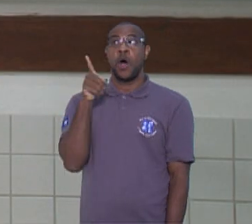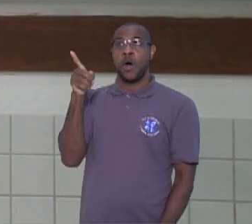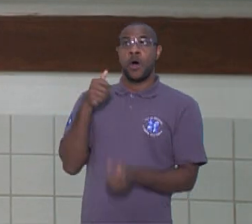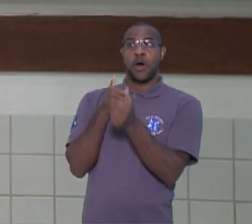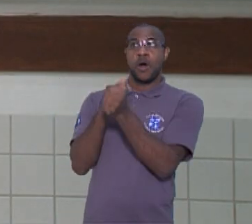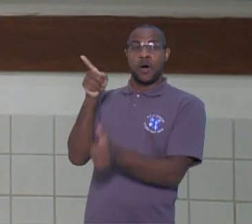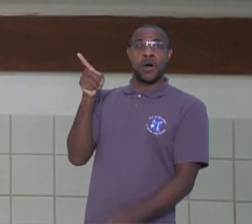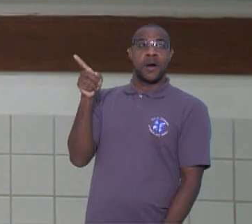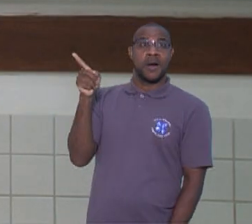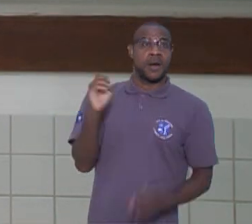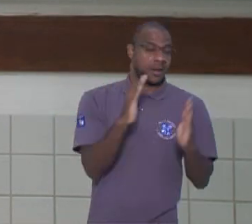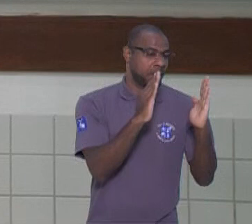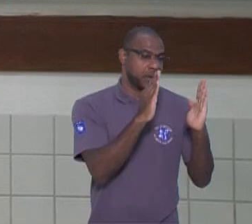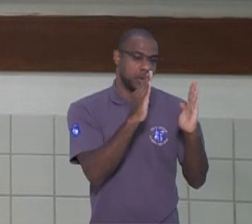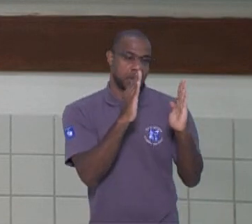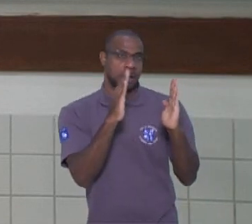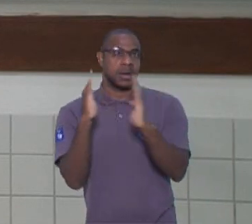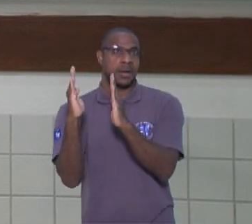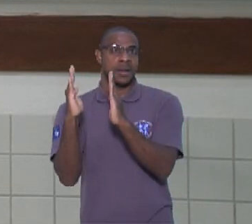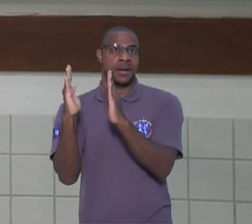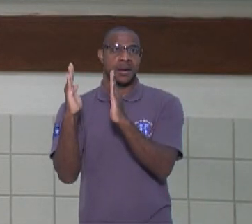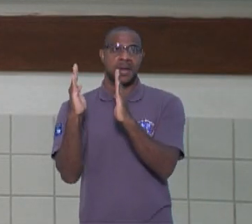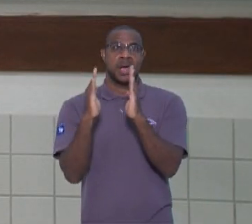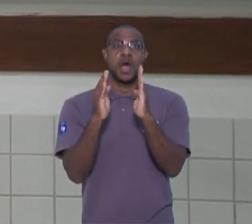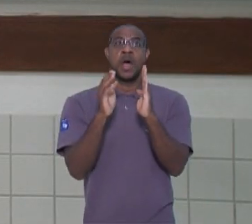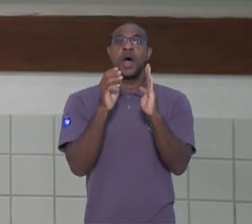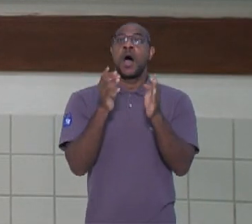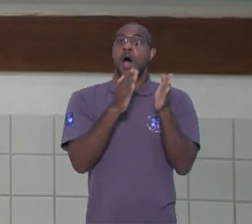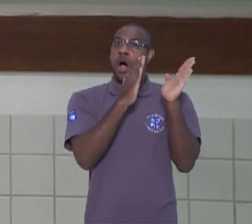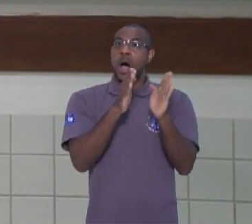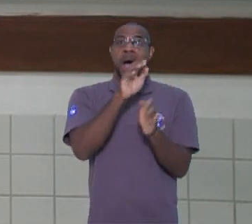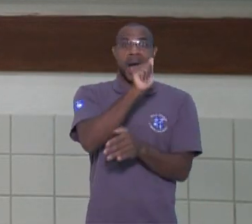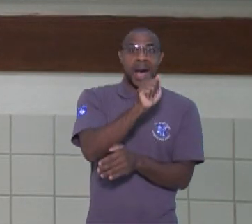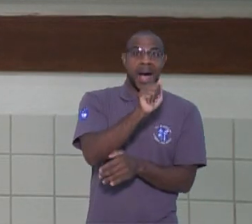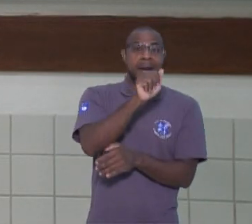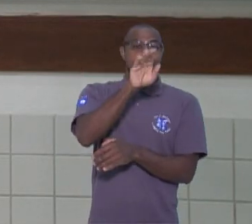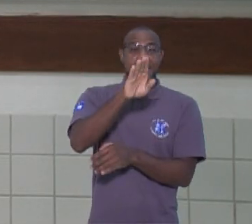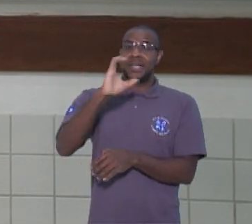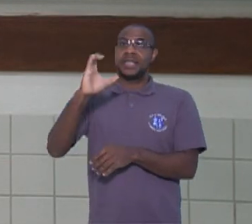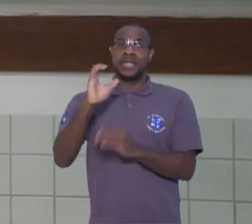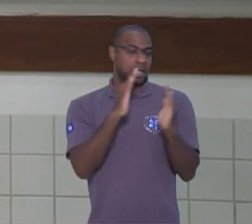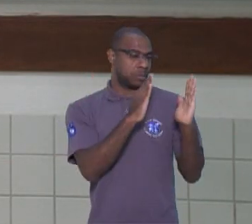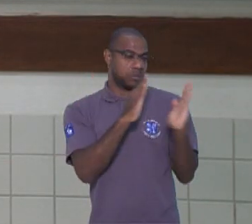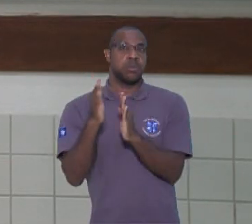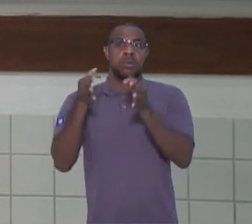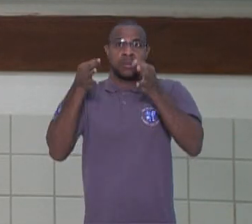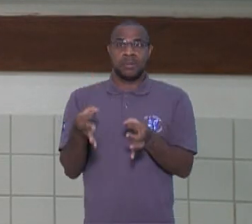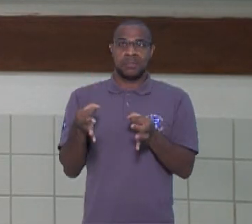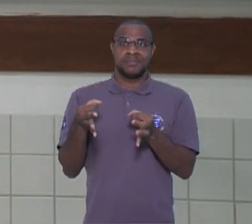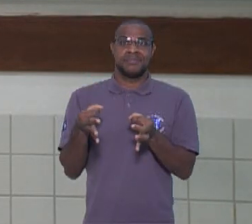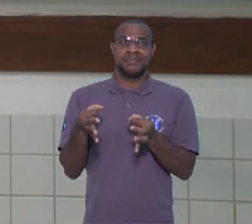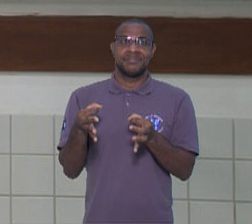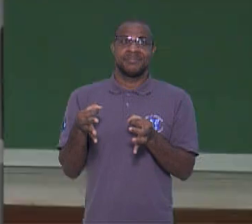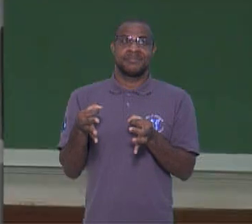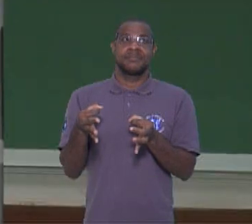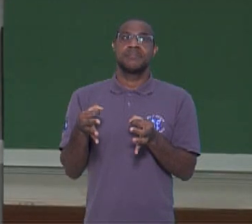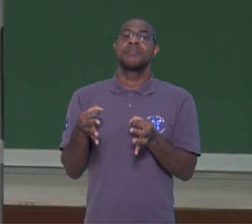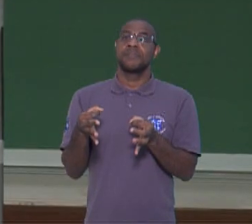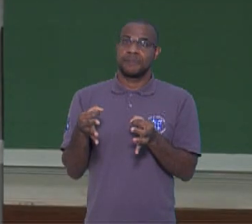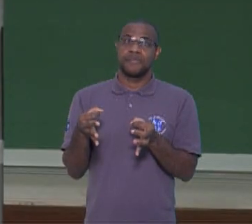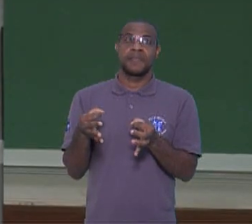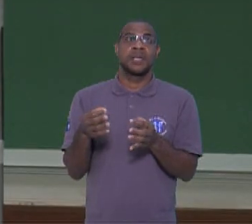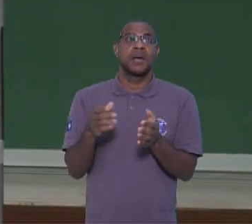seguinte, está sempre numa ordem, A, B e C, da mesma forma que está